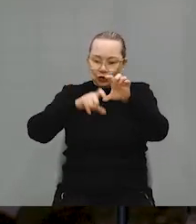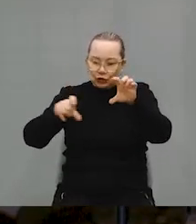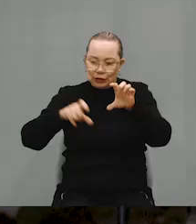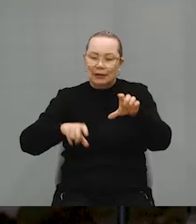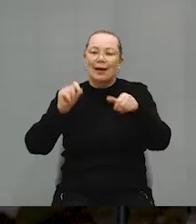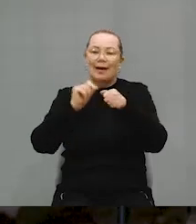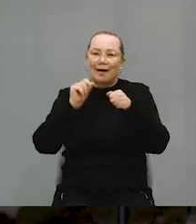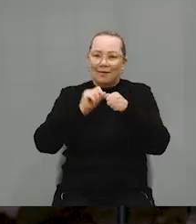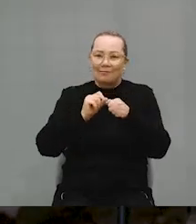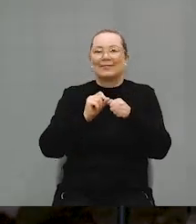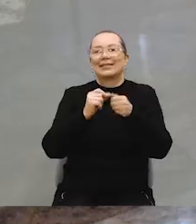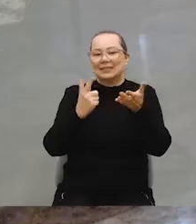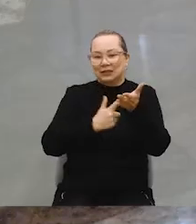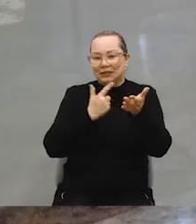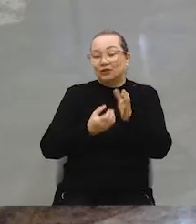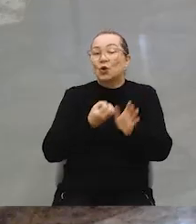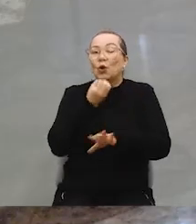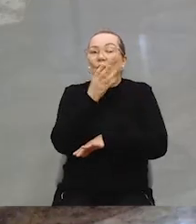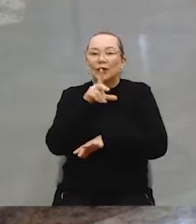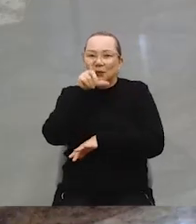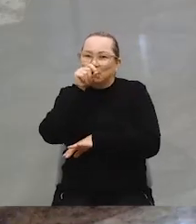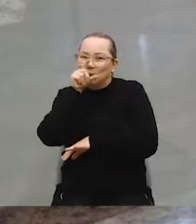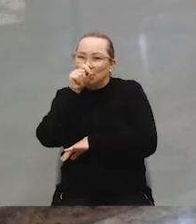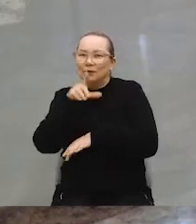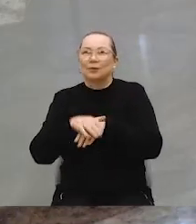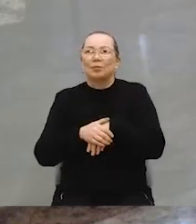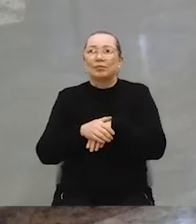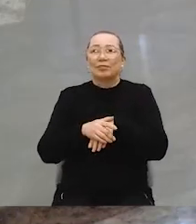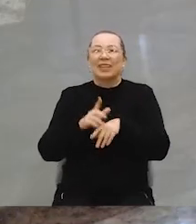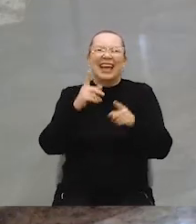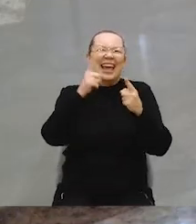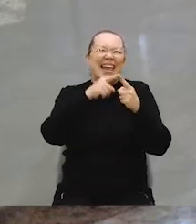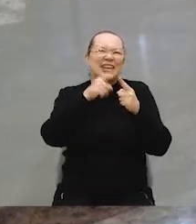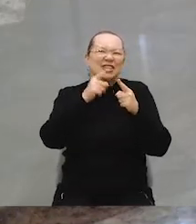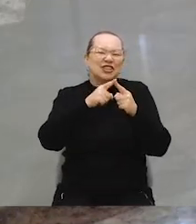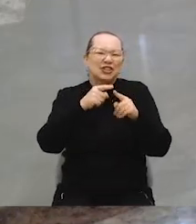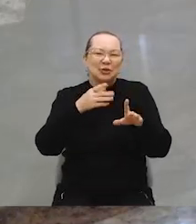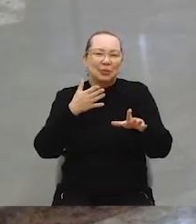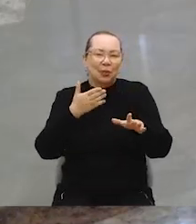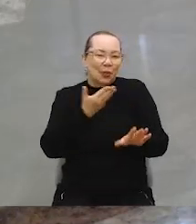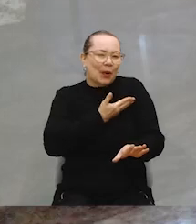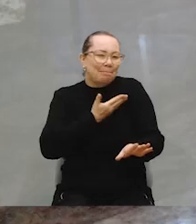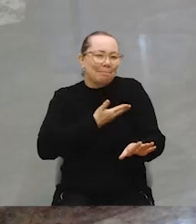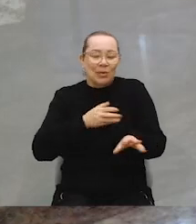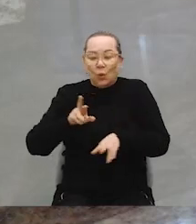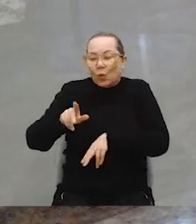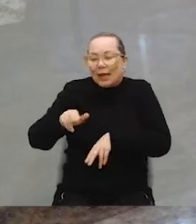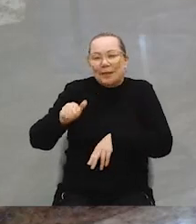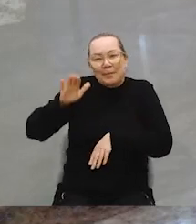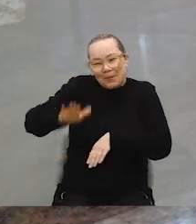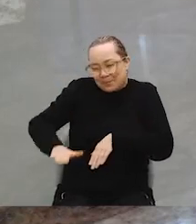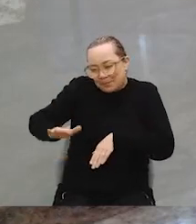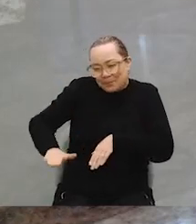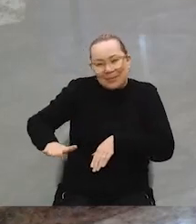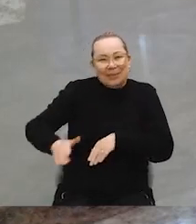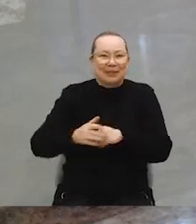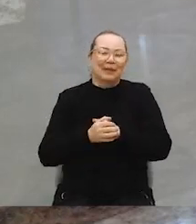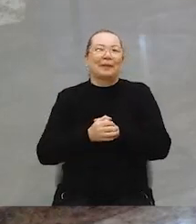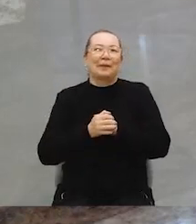fazia o livro contando a história do Ícaro. O Ícaro é como se fosse um irmãozinho menor dela, assim, né? Um amiguinho, assim, que ela... Na